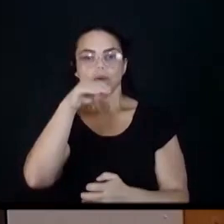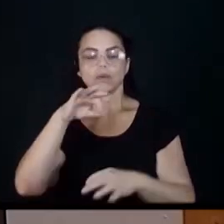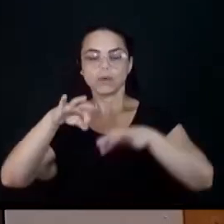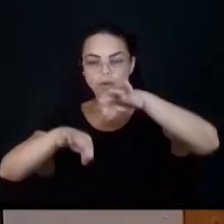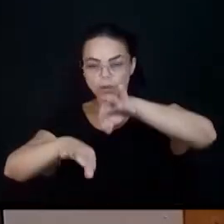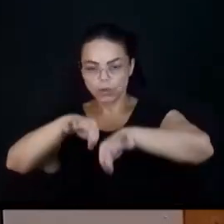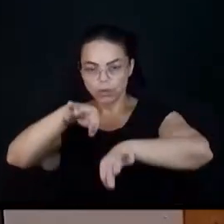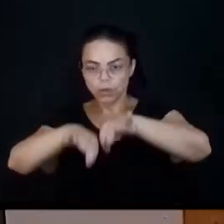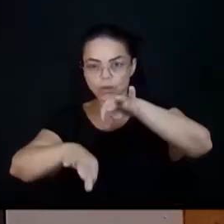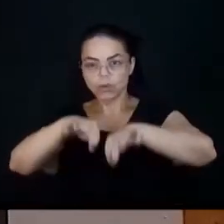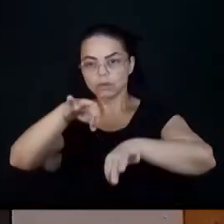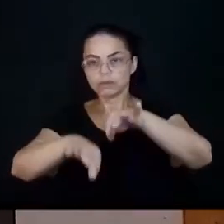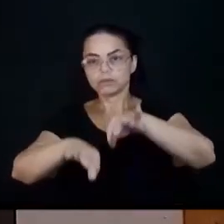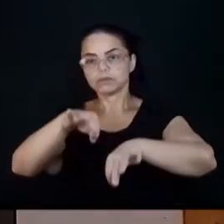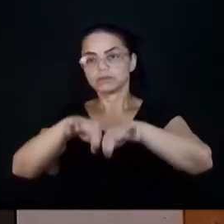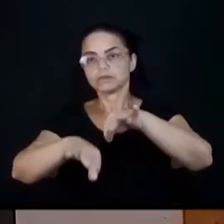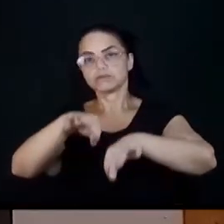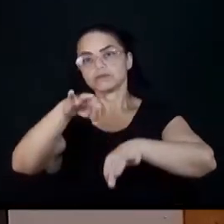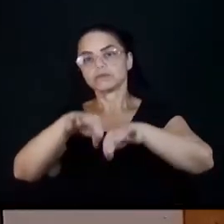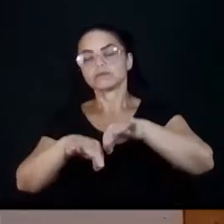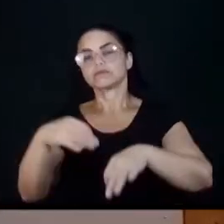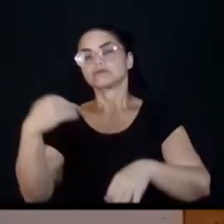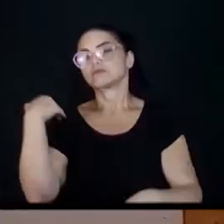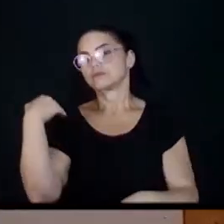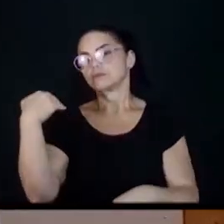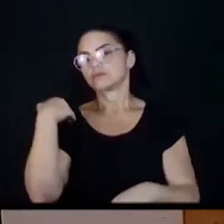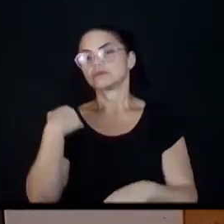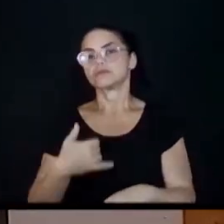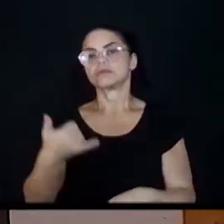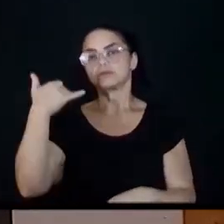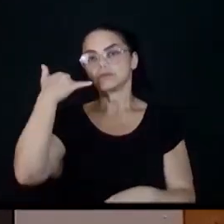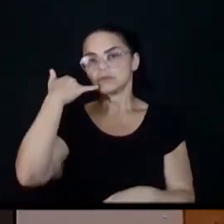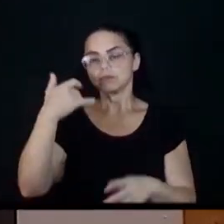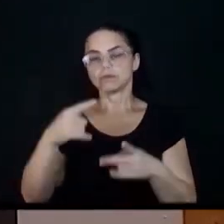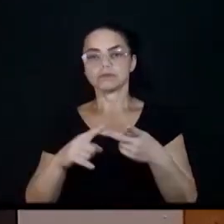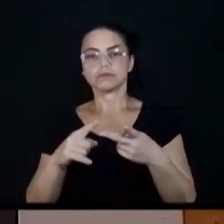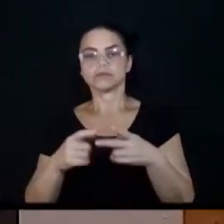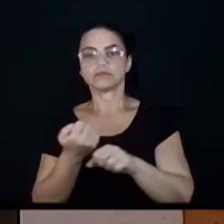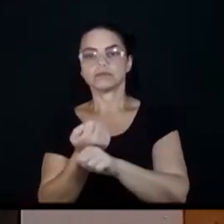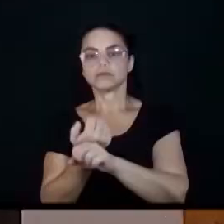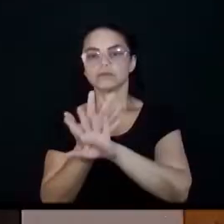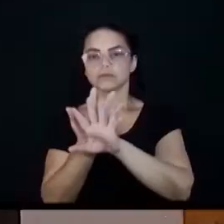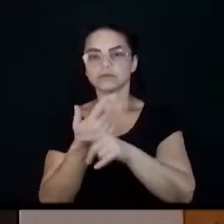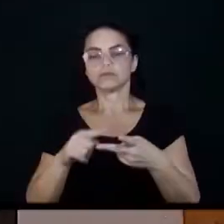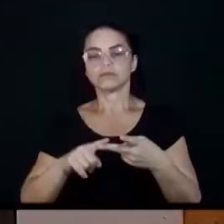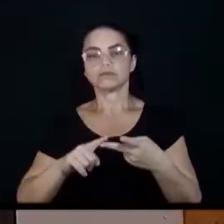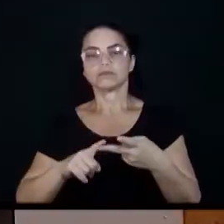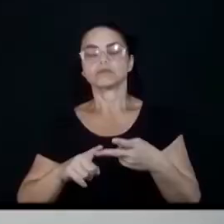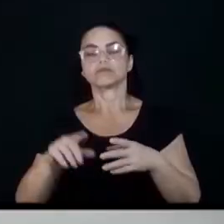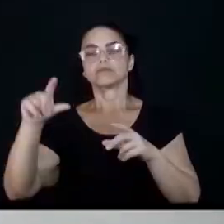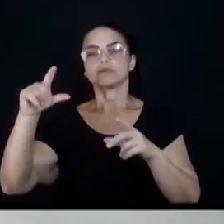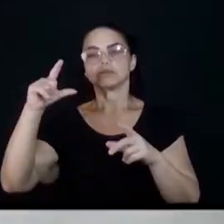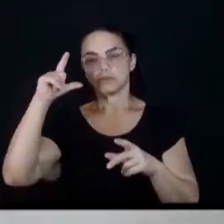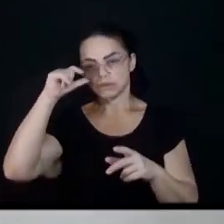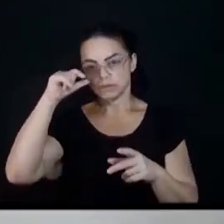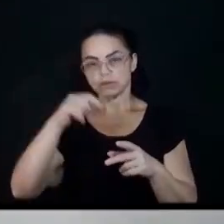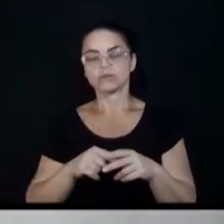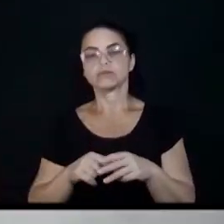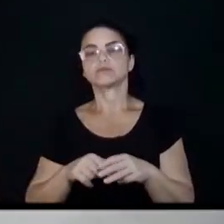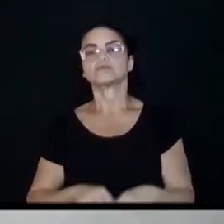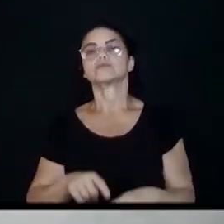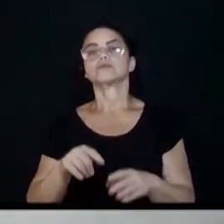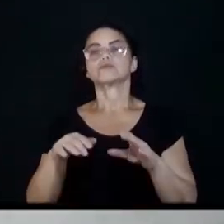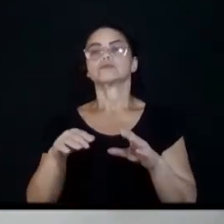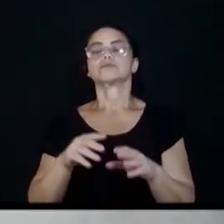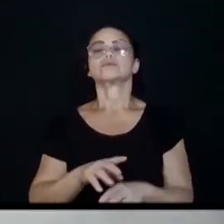pode contatar a gente ou por telefone, ou via Instagram, ou pelo e-mail que está no site, para a gente